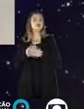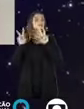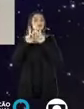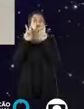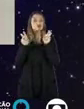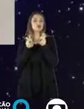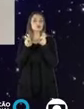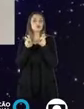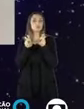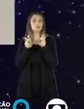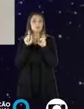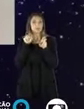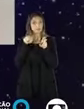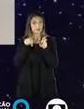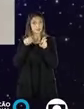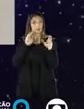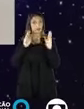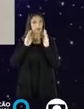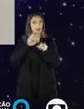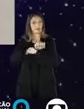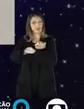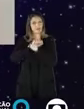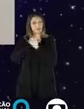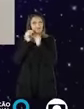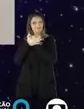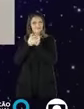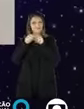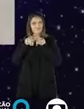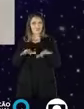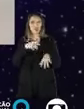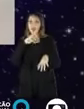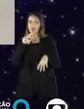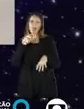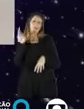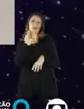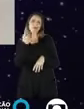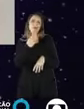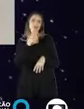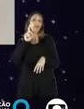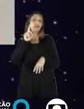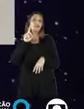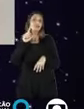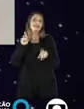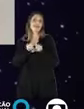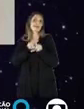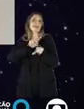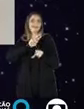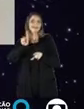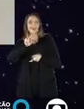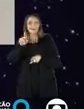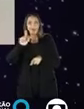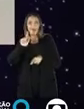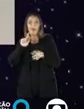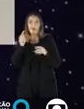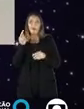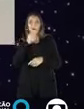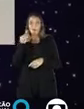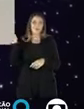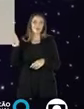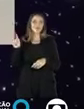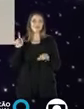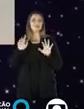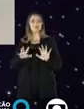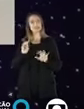que essa pandemia não é a primeira, não será a última, se a gente de verdade não